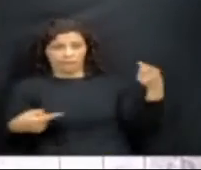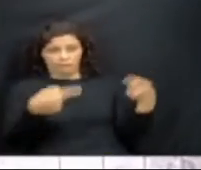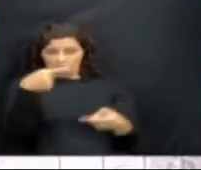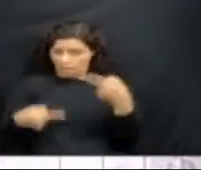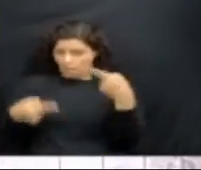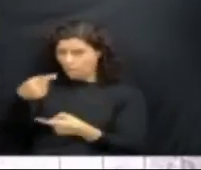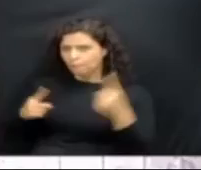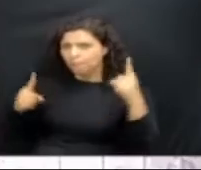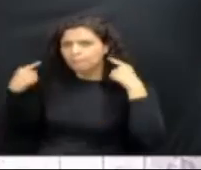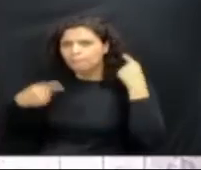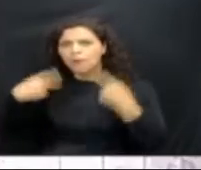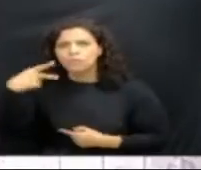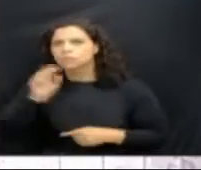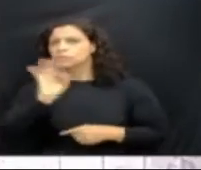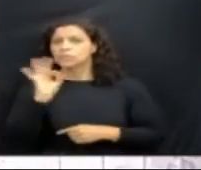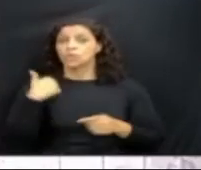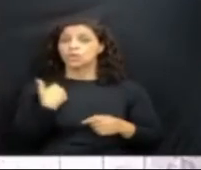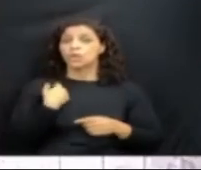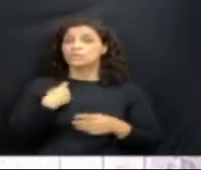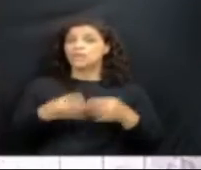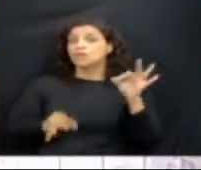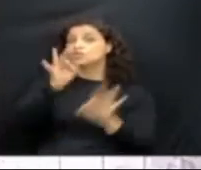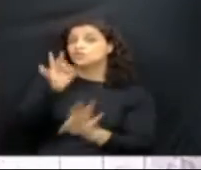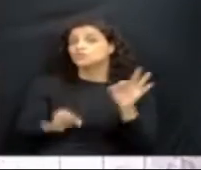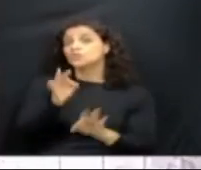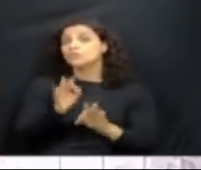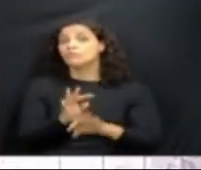política. Isso é uma guerra técnica,